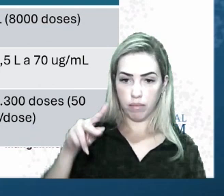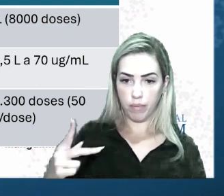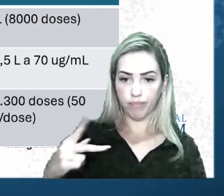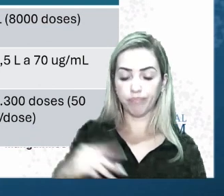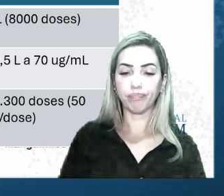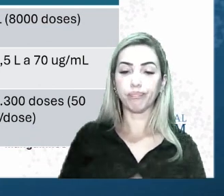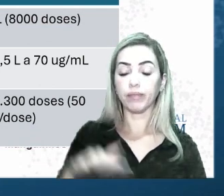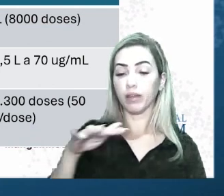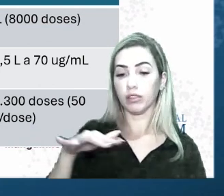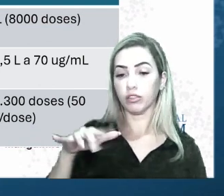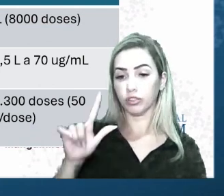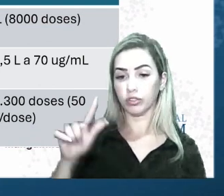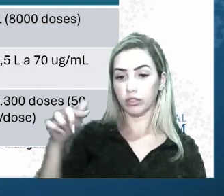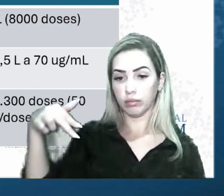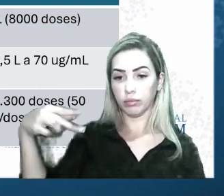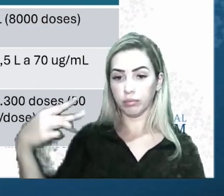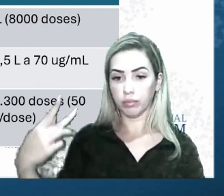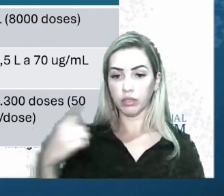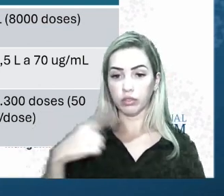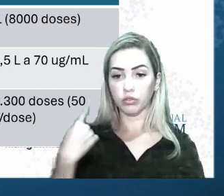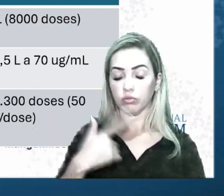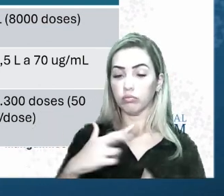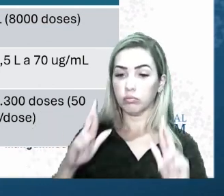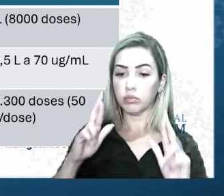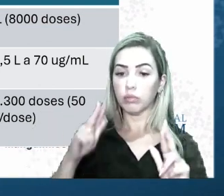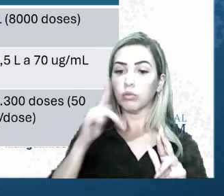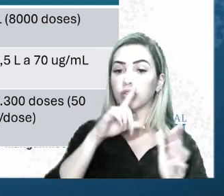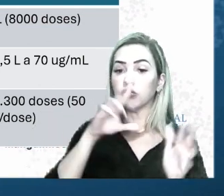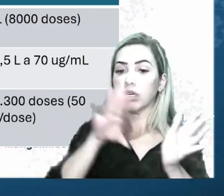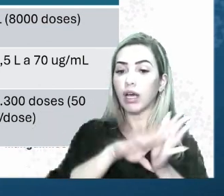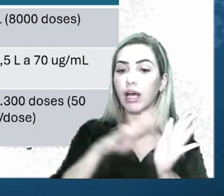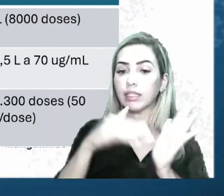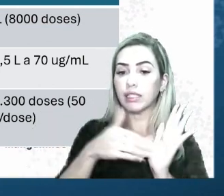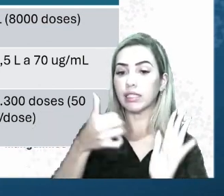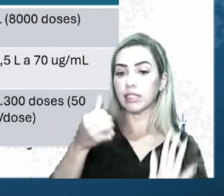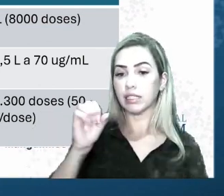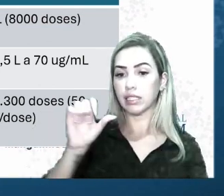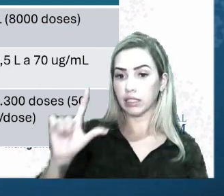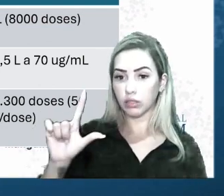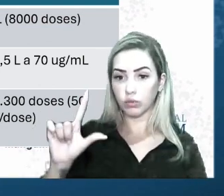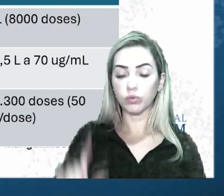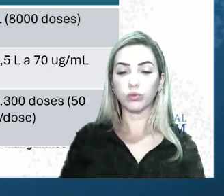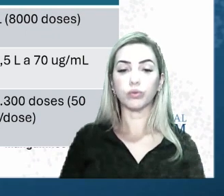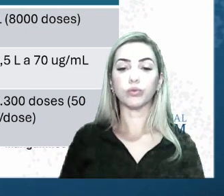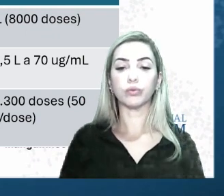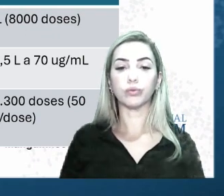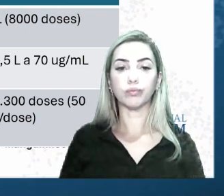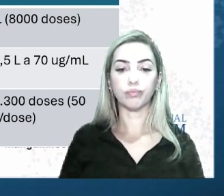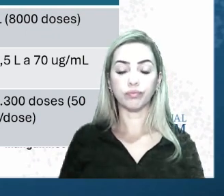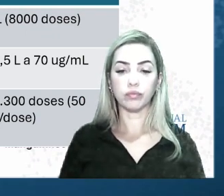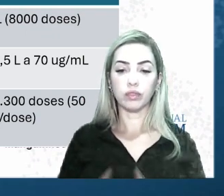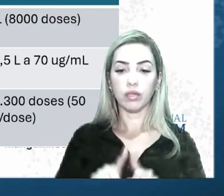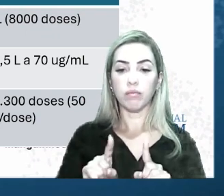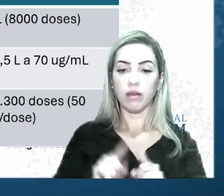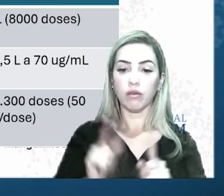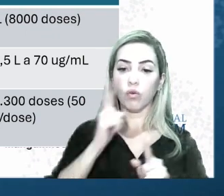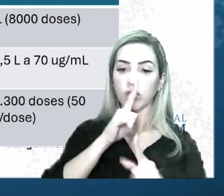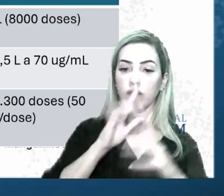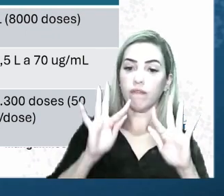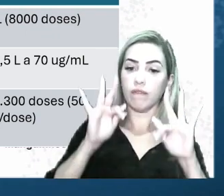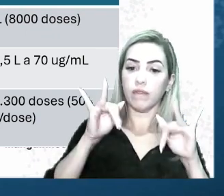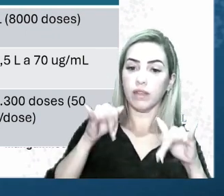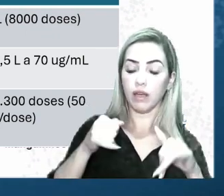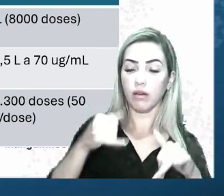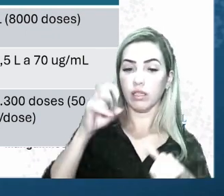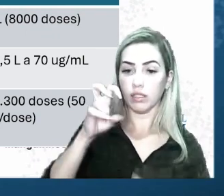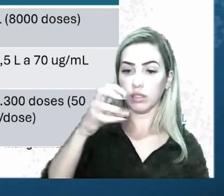nós esperamos chegar pelo menos a 60 litros, com um rendimento final de 540